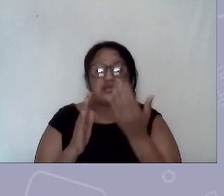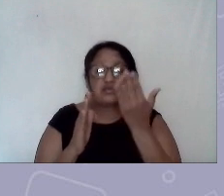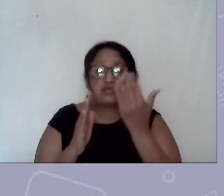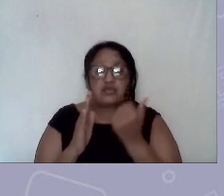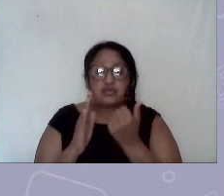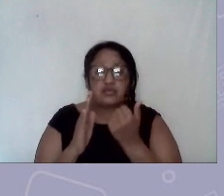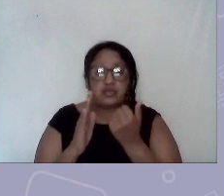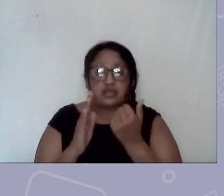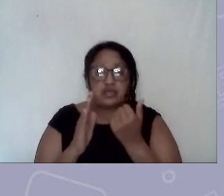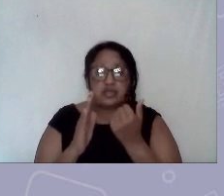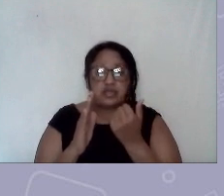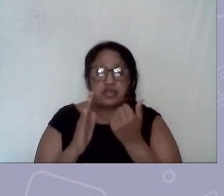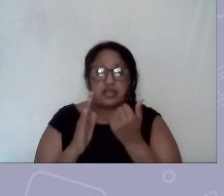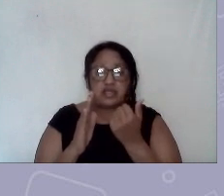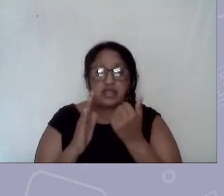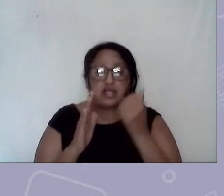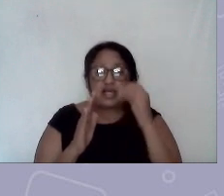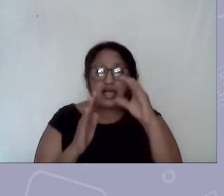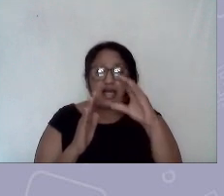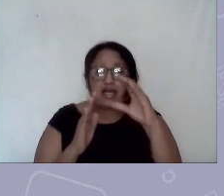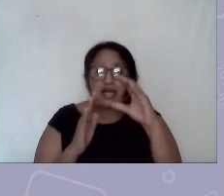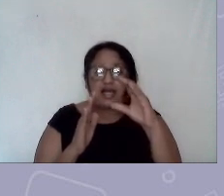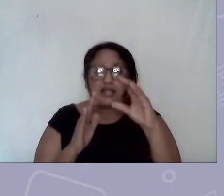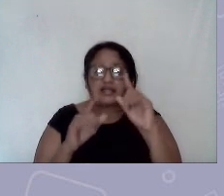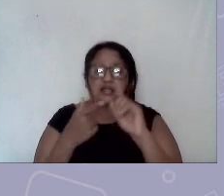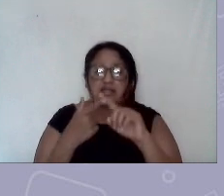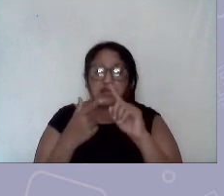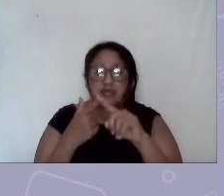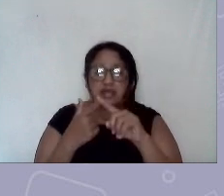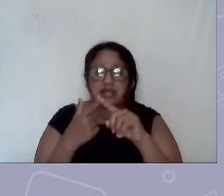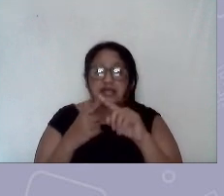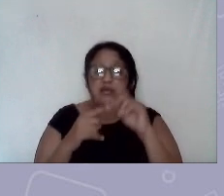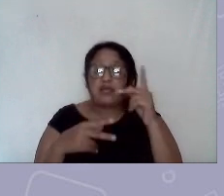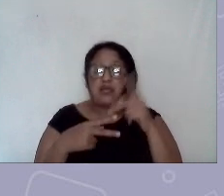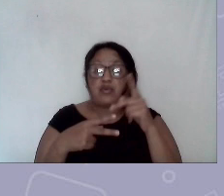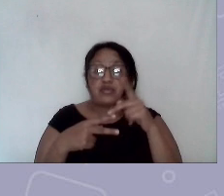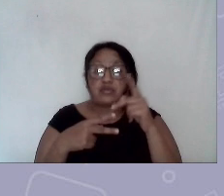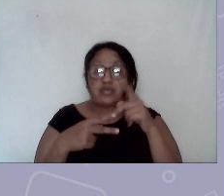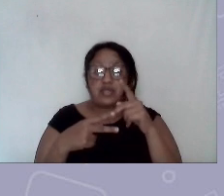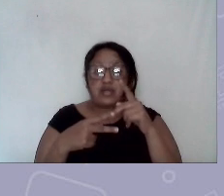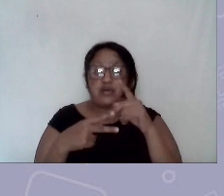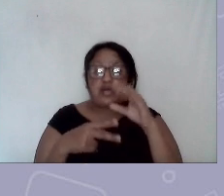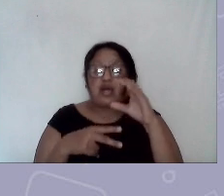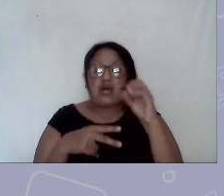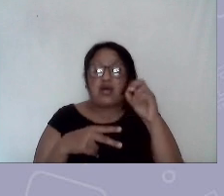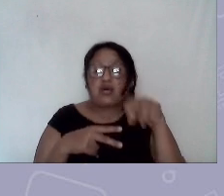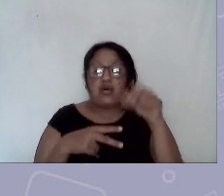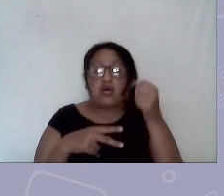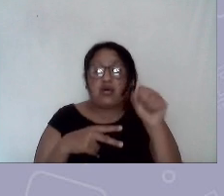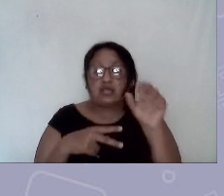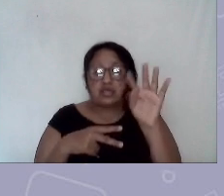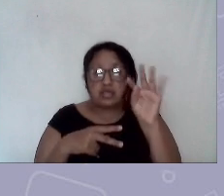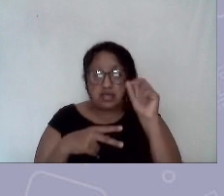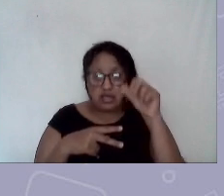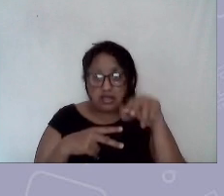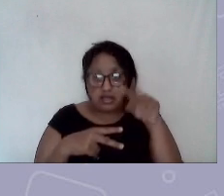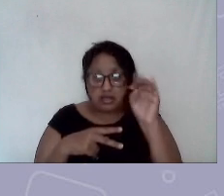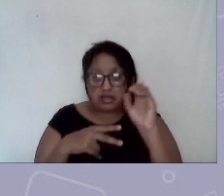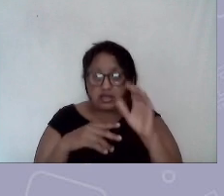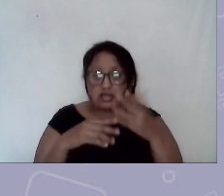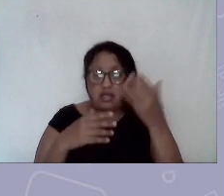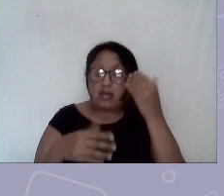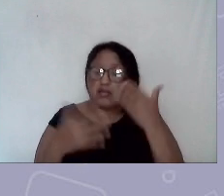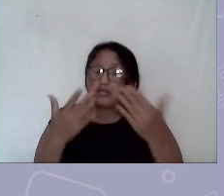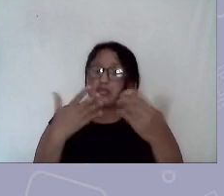ele diz que é proporcional novamente se é proporcional é uma constante e é proporcional ao peso ou seja é uma